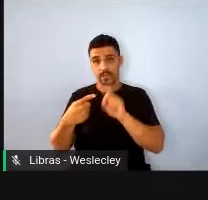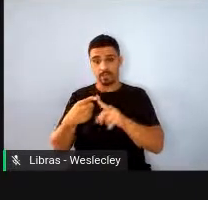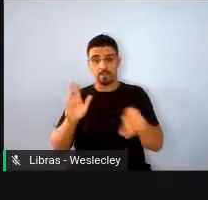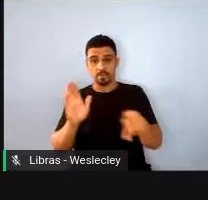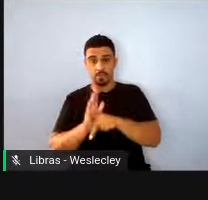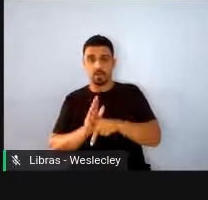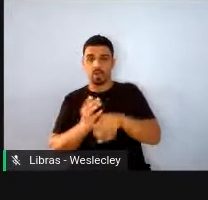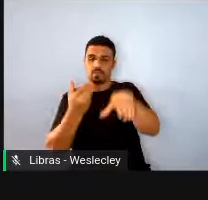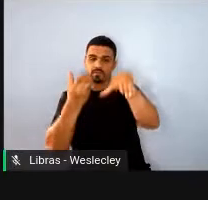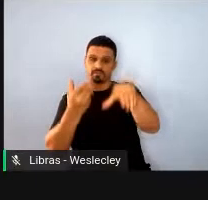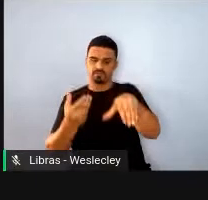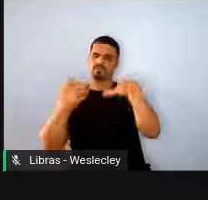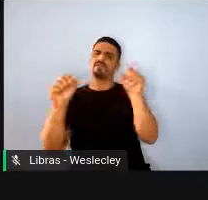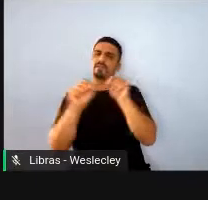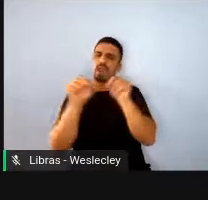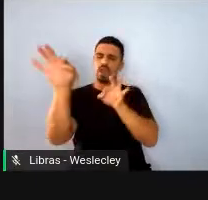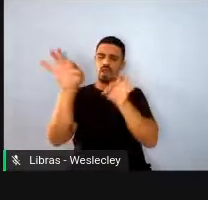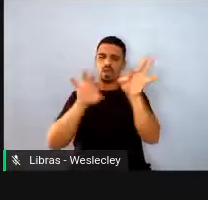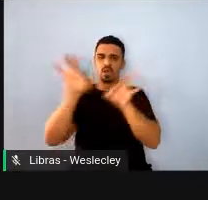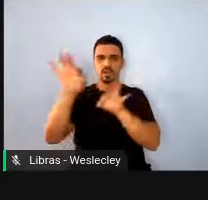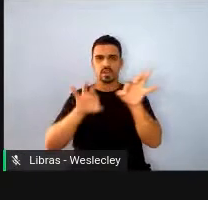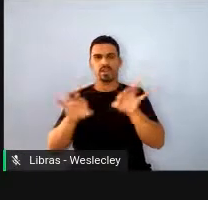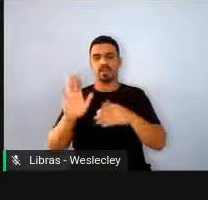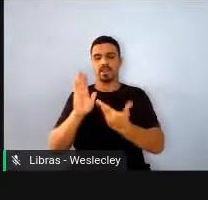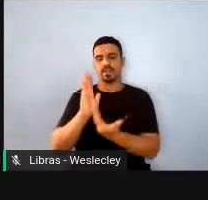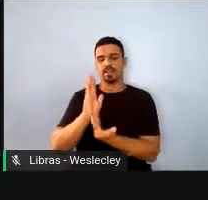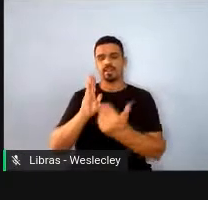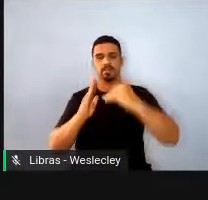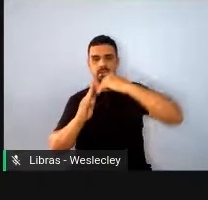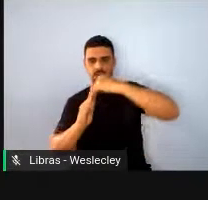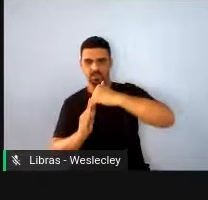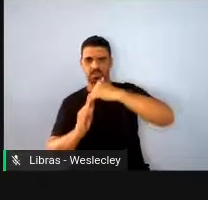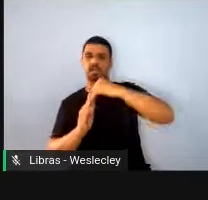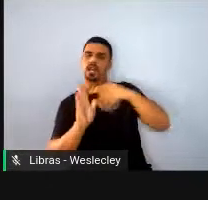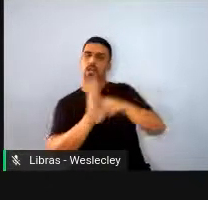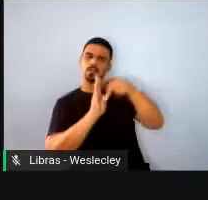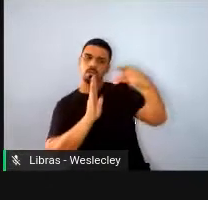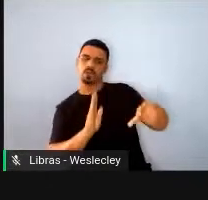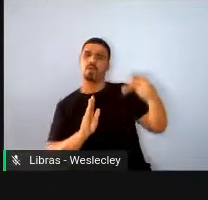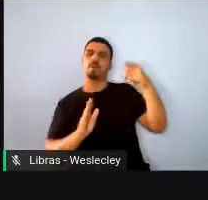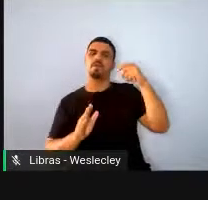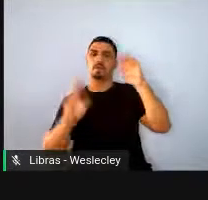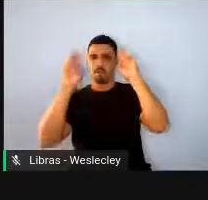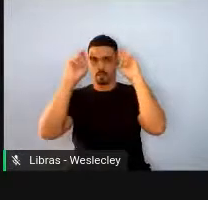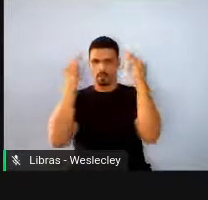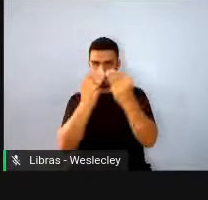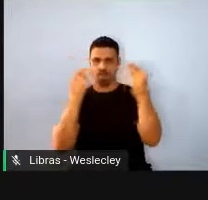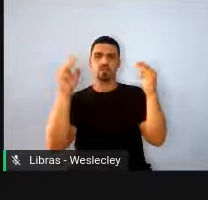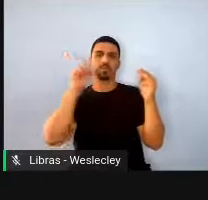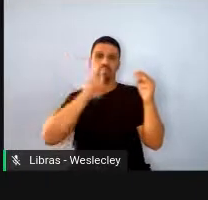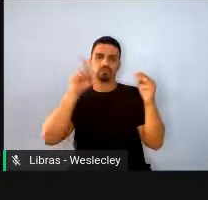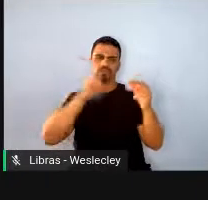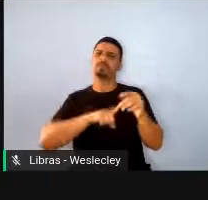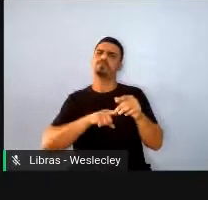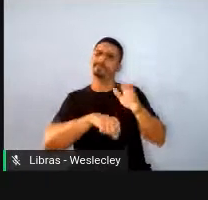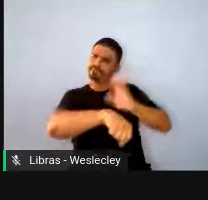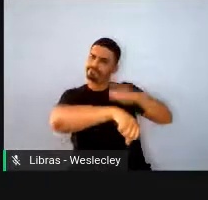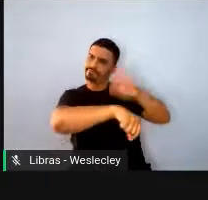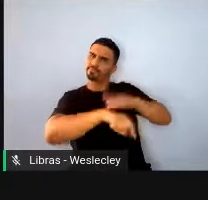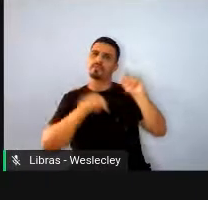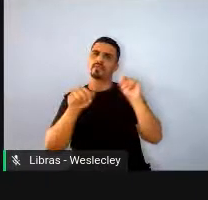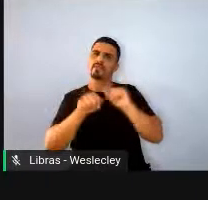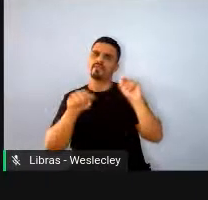Legislativas, então, a Câmara e o Senado do México, a Câmara e o Senado dos Estados Unidos, elas mesmas fazem a transmissão ao vivo